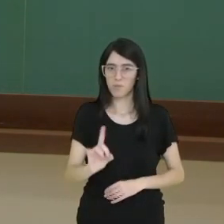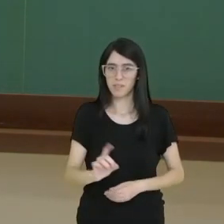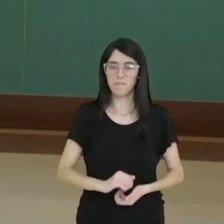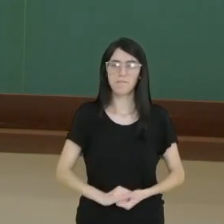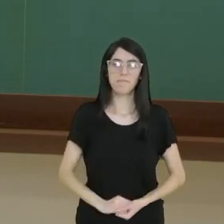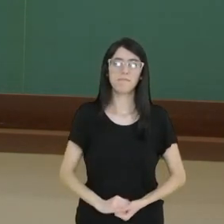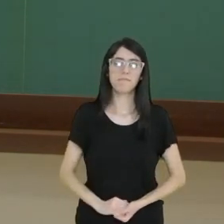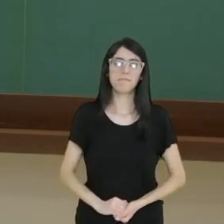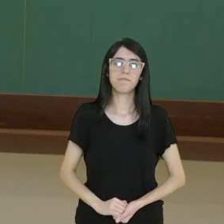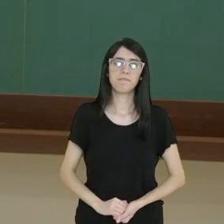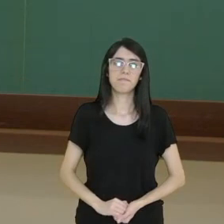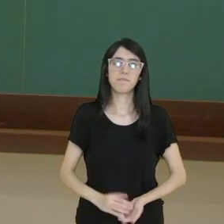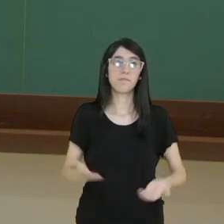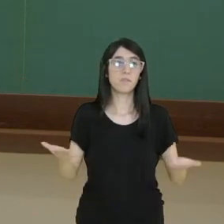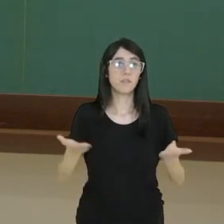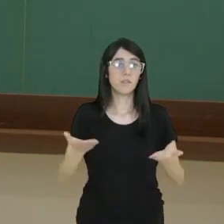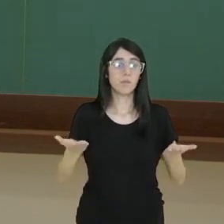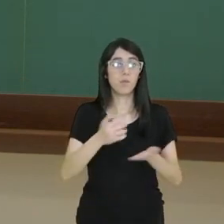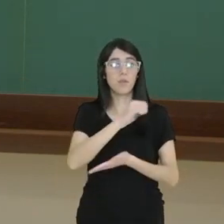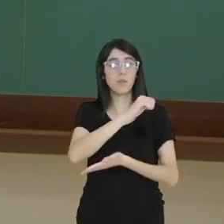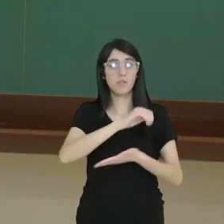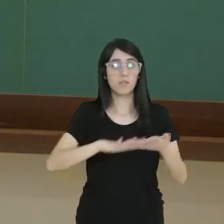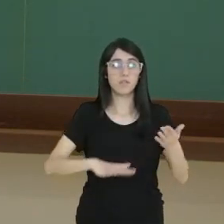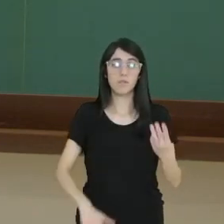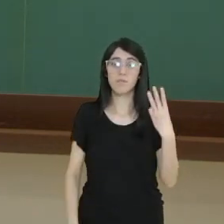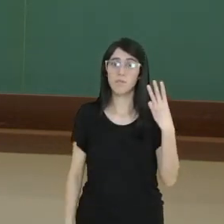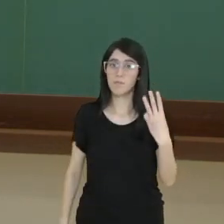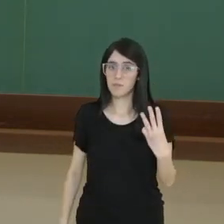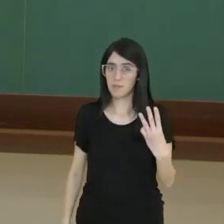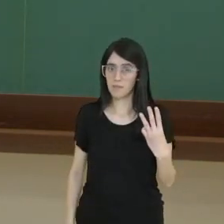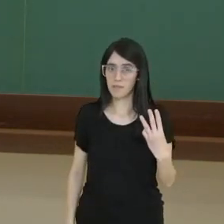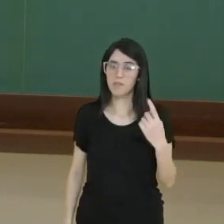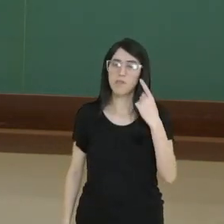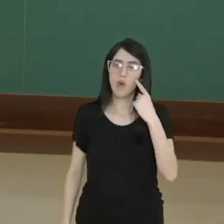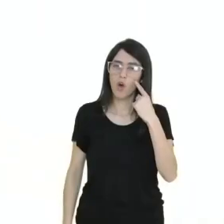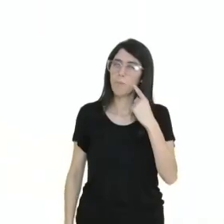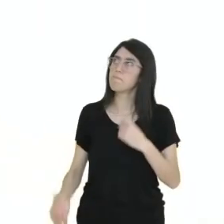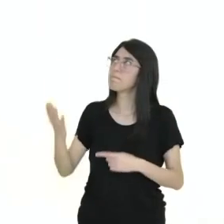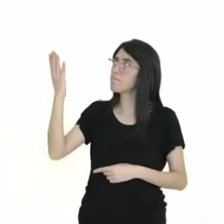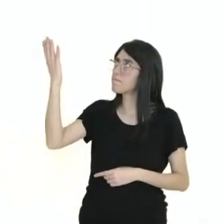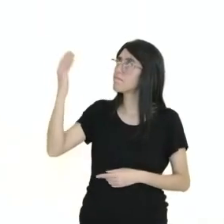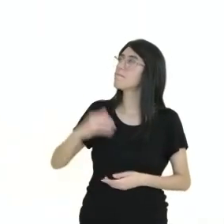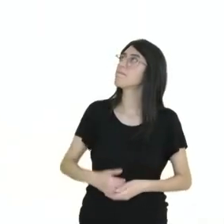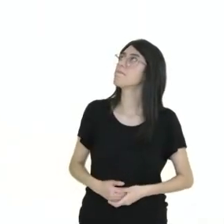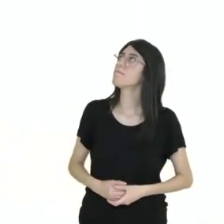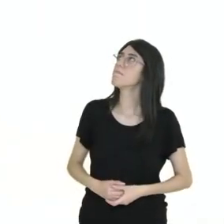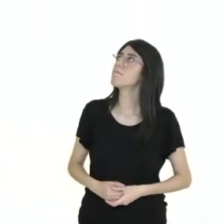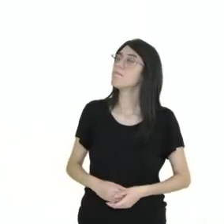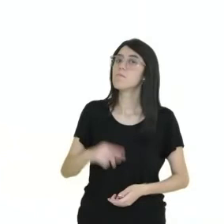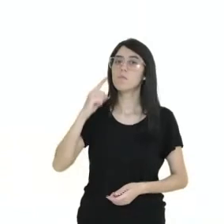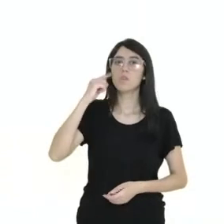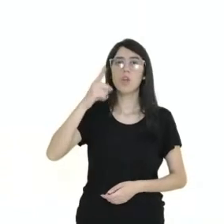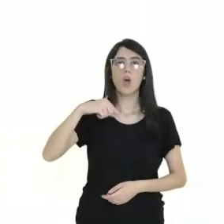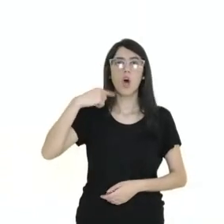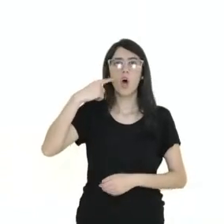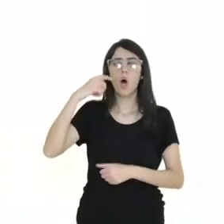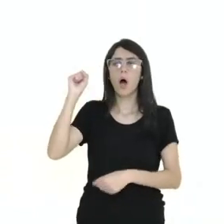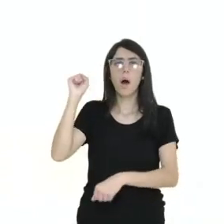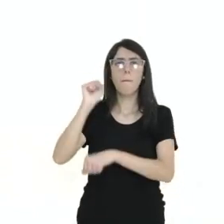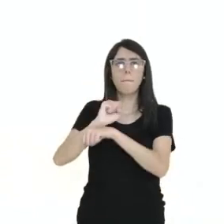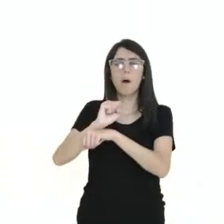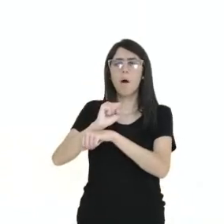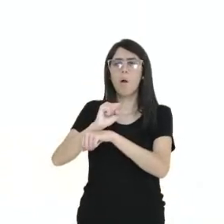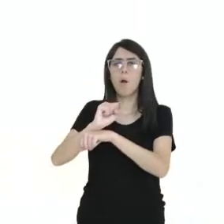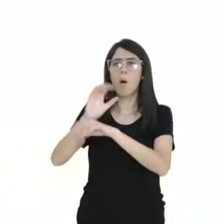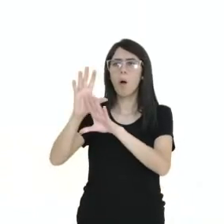Agora, atividade de número 3. Observe. E quando as rodas pararam, as pobres, eis